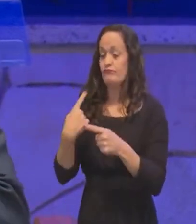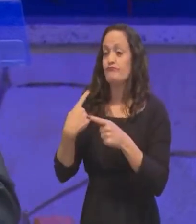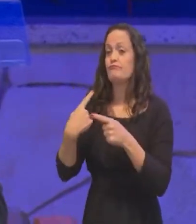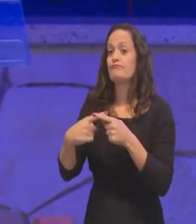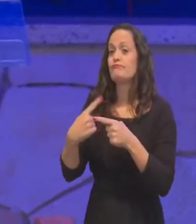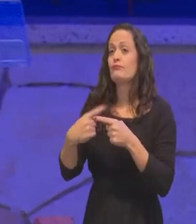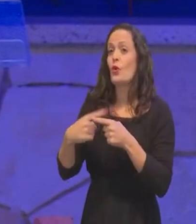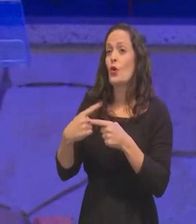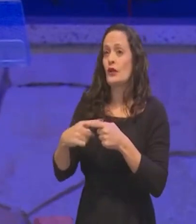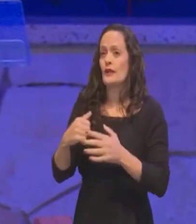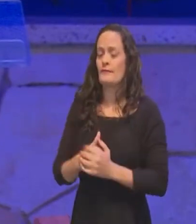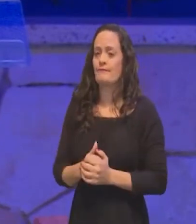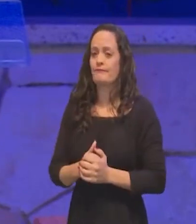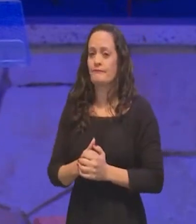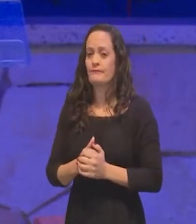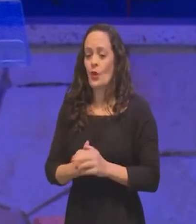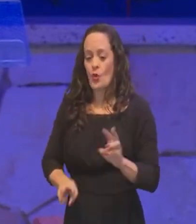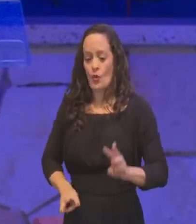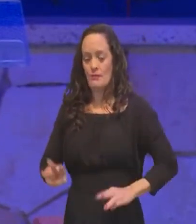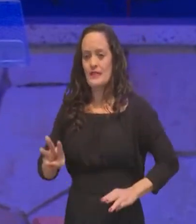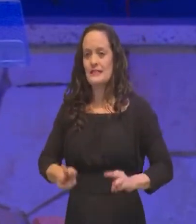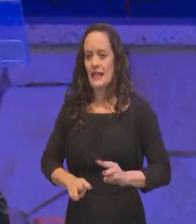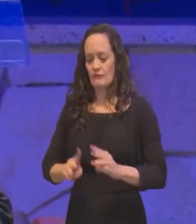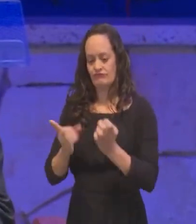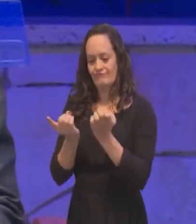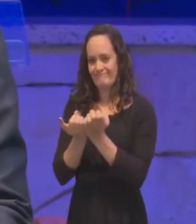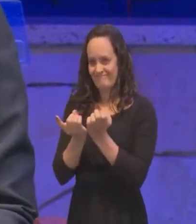o Ministério de Capacitação e Educação Cristã